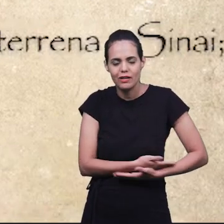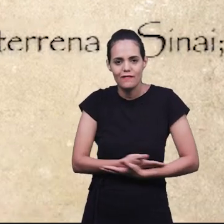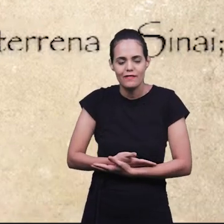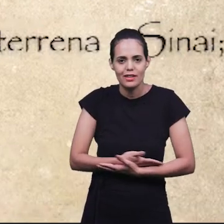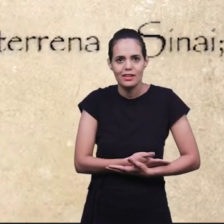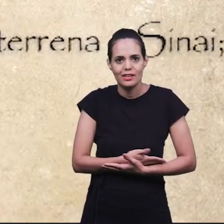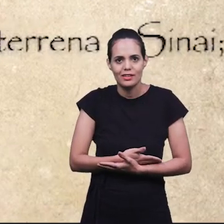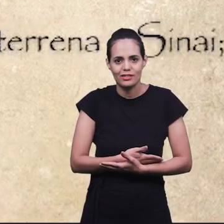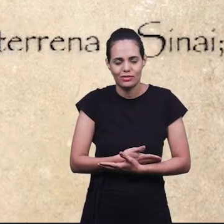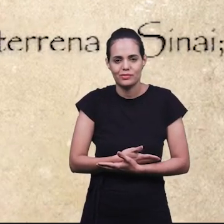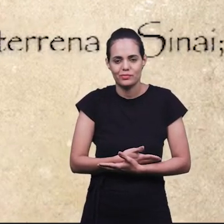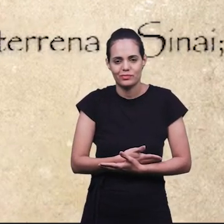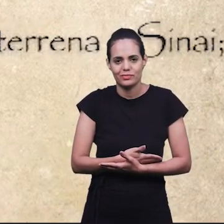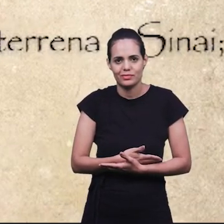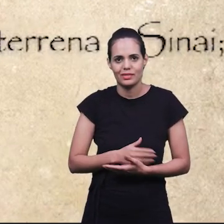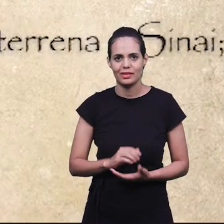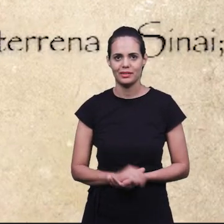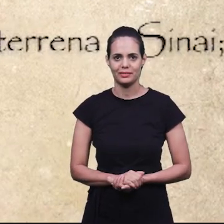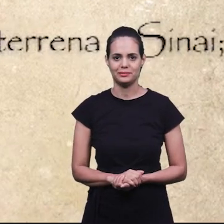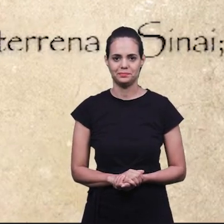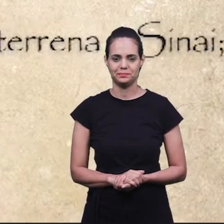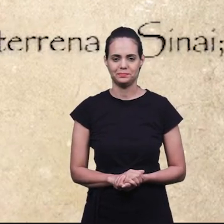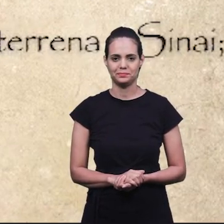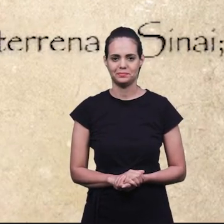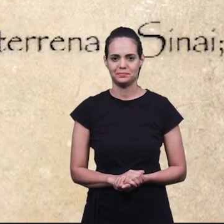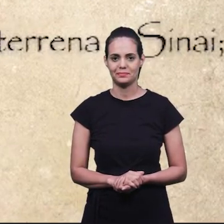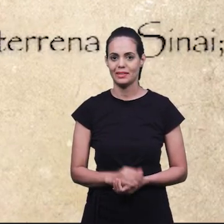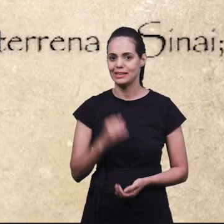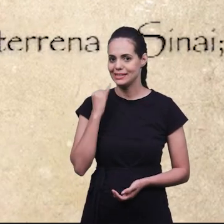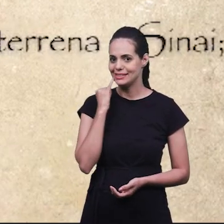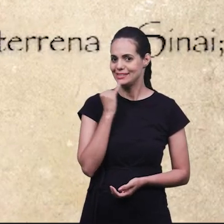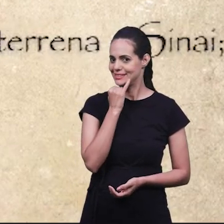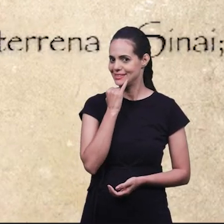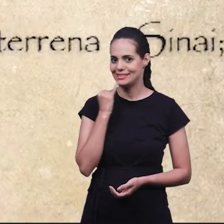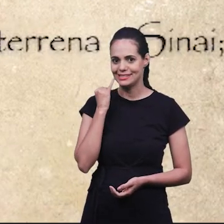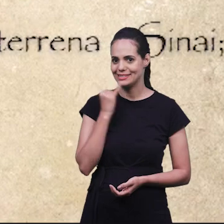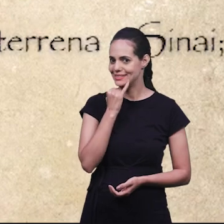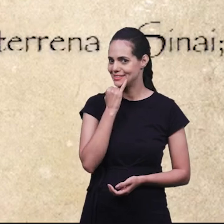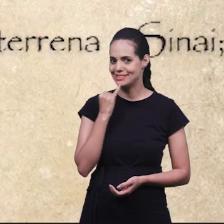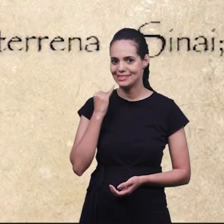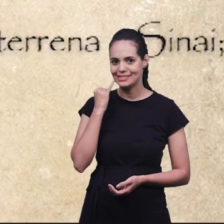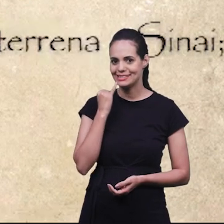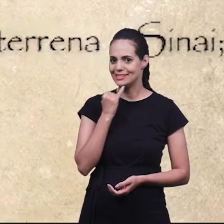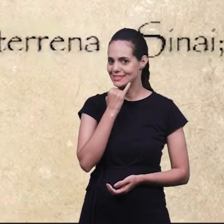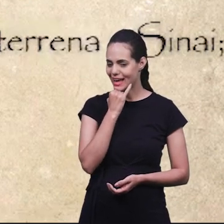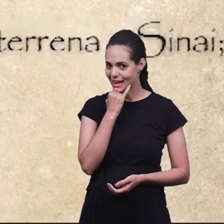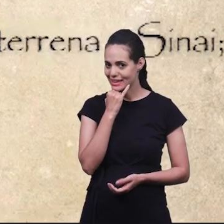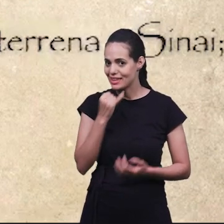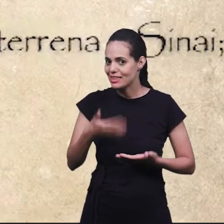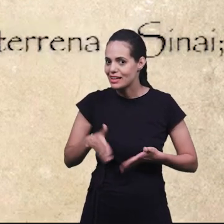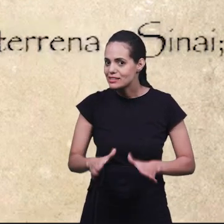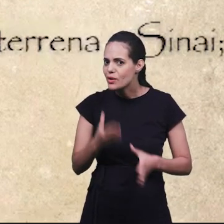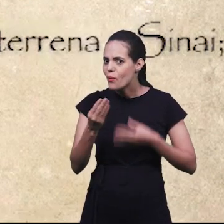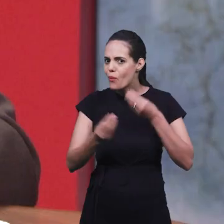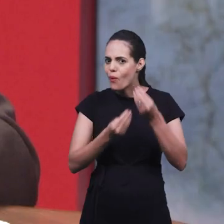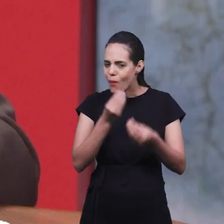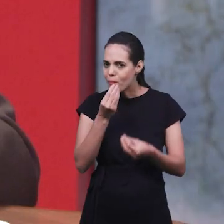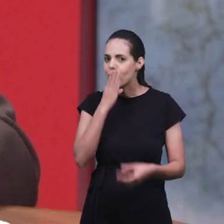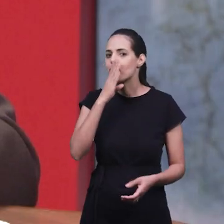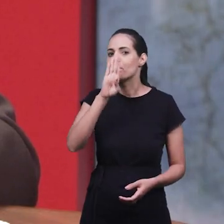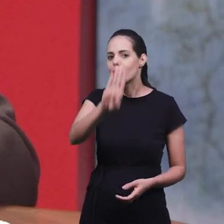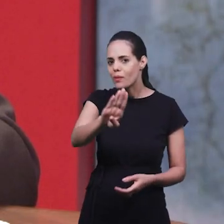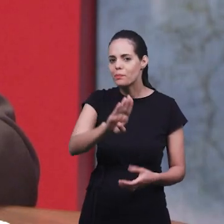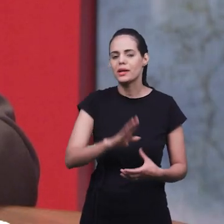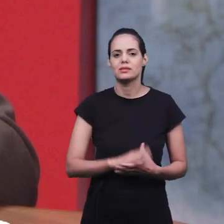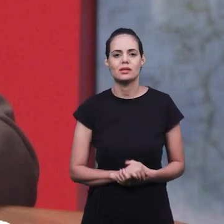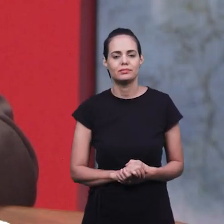Isaac nasceu, falamos aqui que não foi pelo processo natural, nasceu por uma